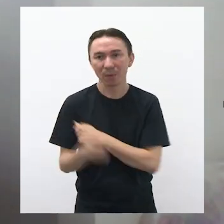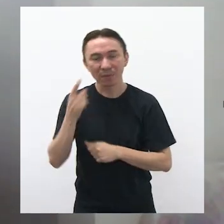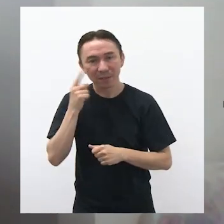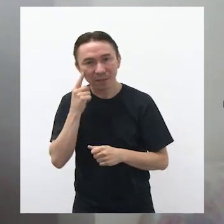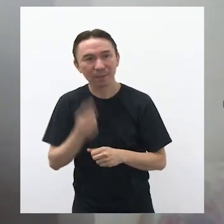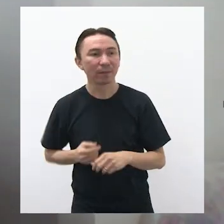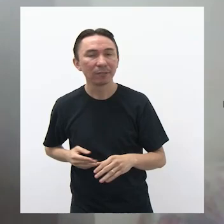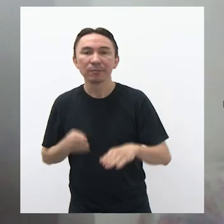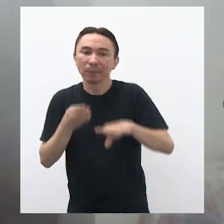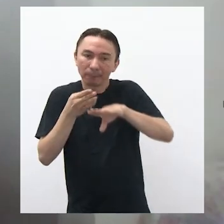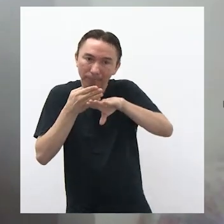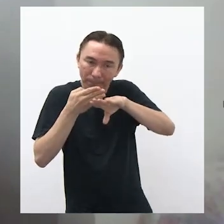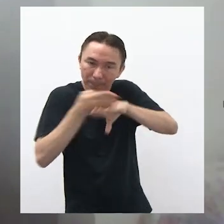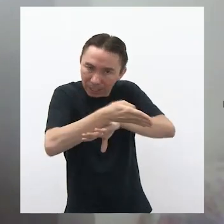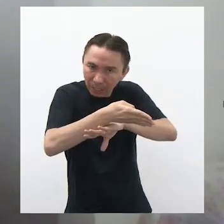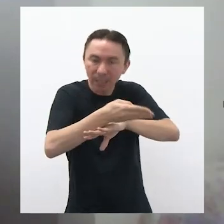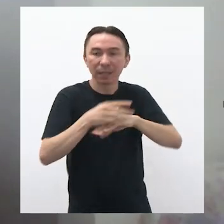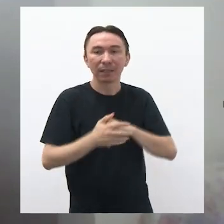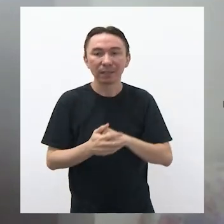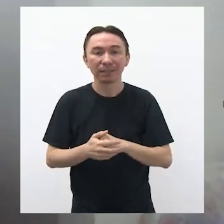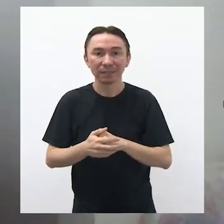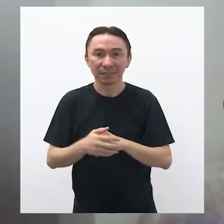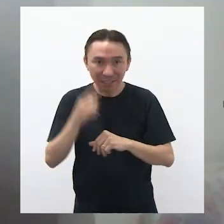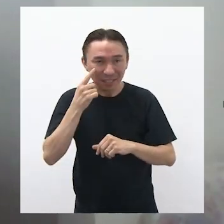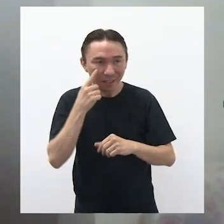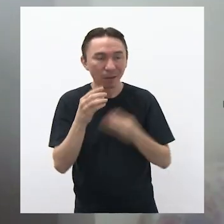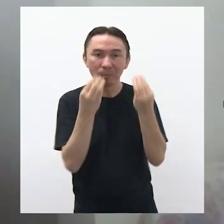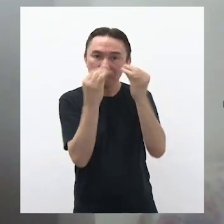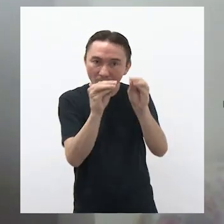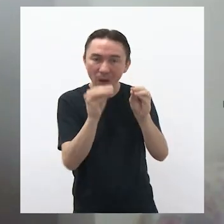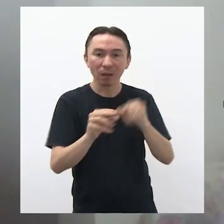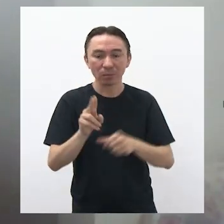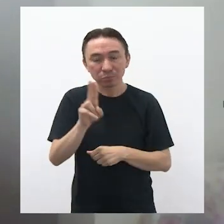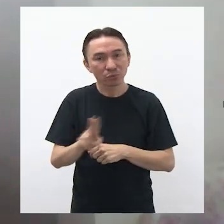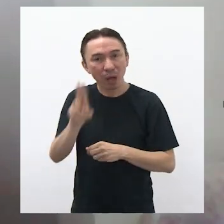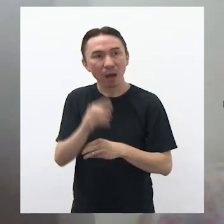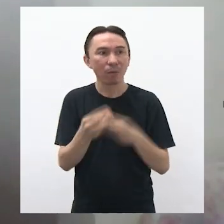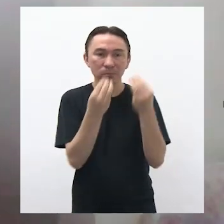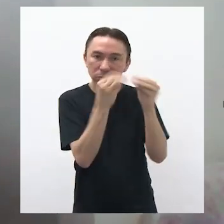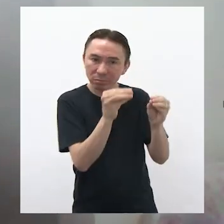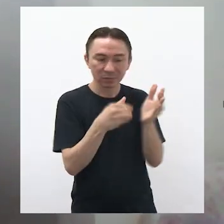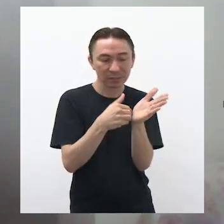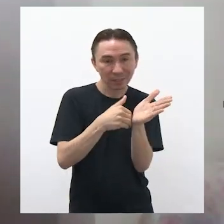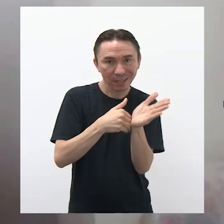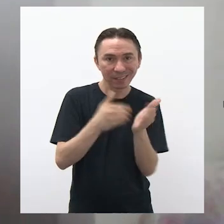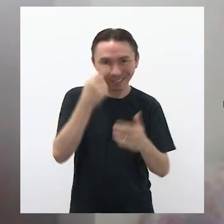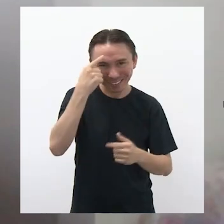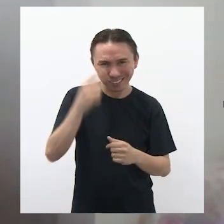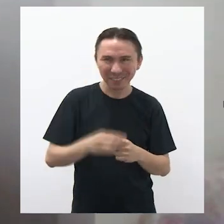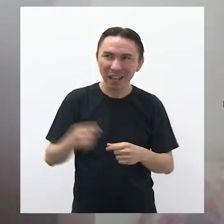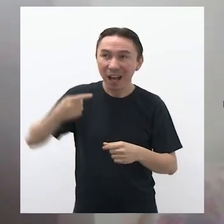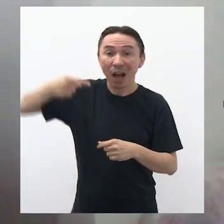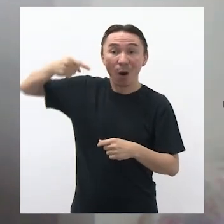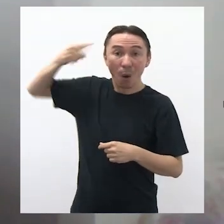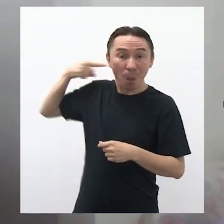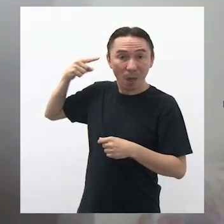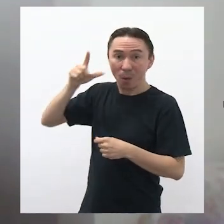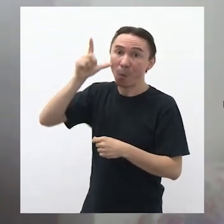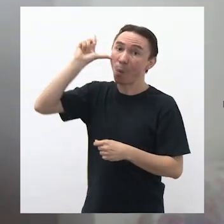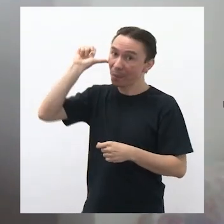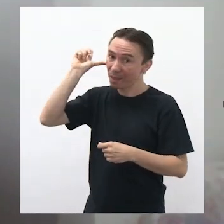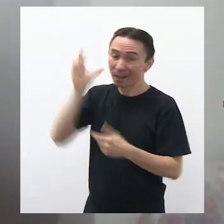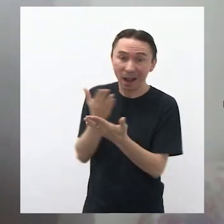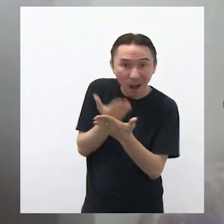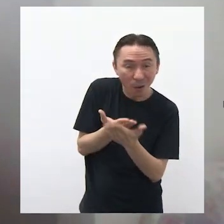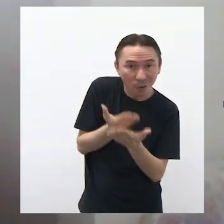usuário. A aula de ontem, ela traz esse passo a passo, lá que foi feita pelo CMSP, ajudando o